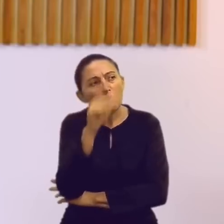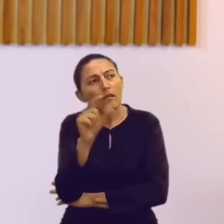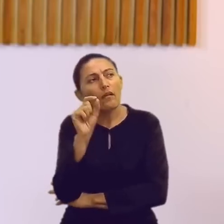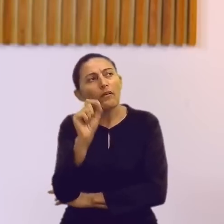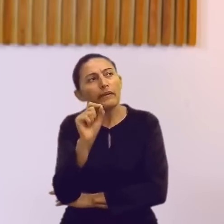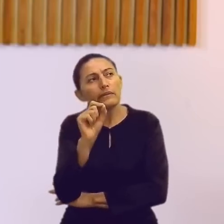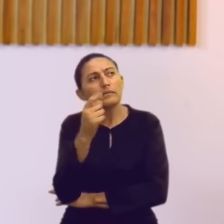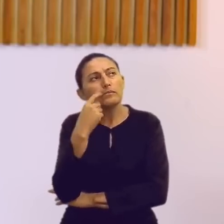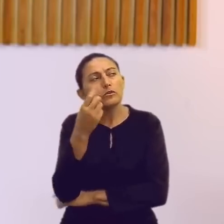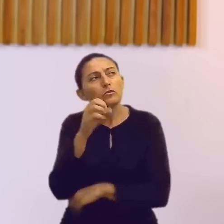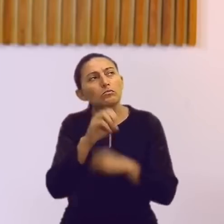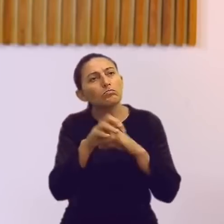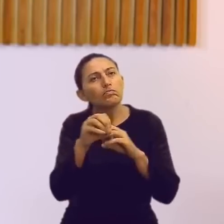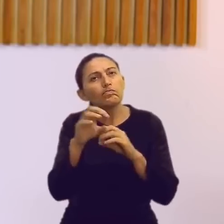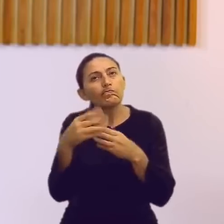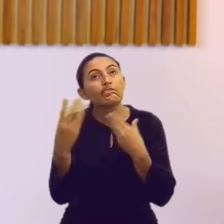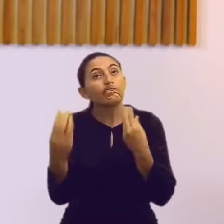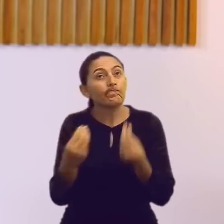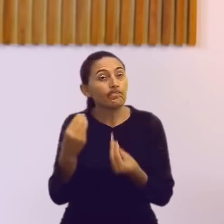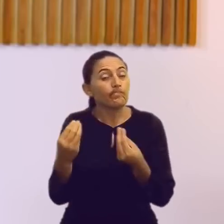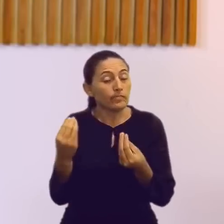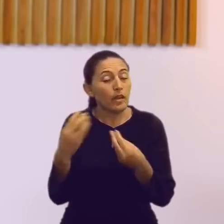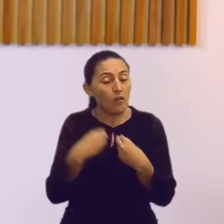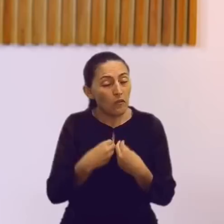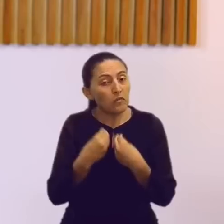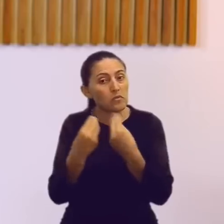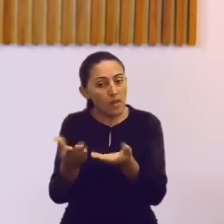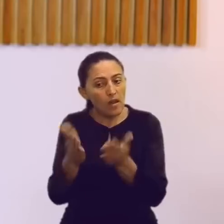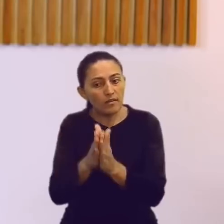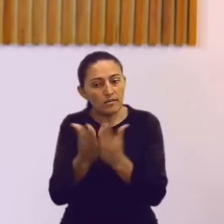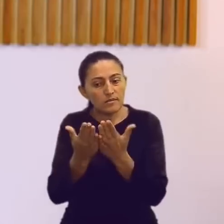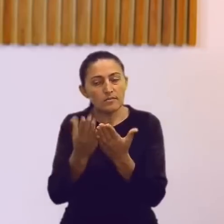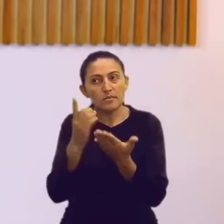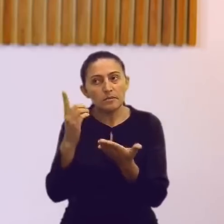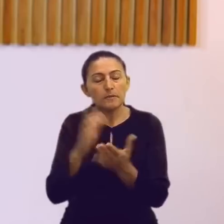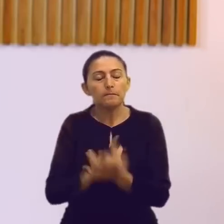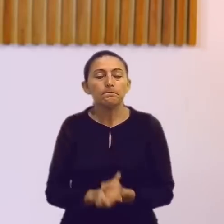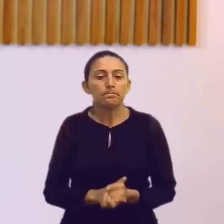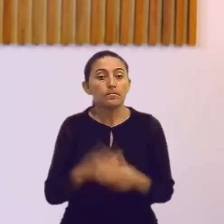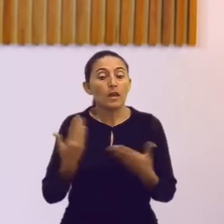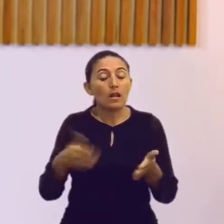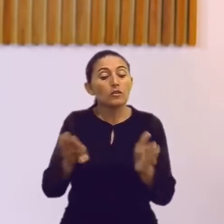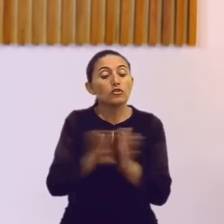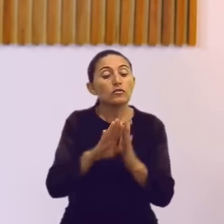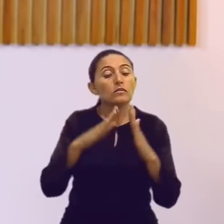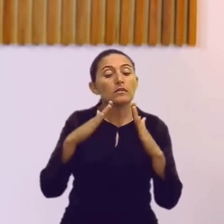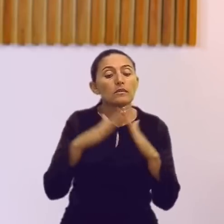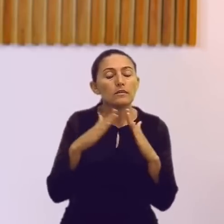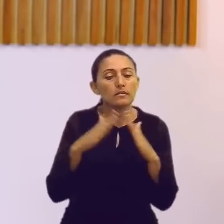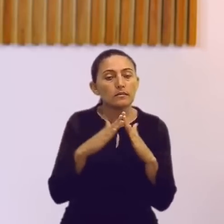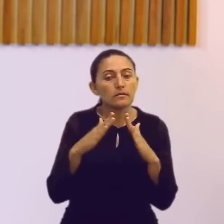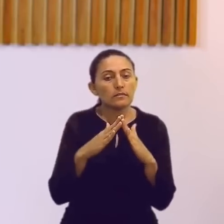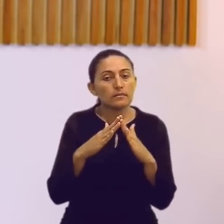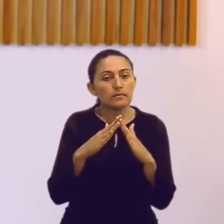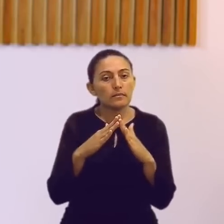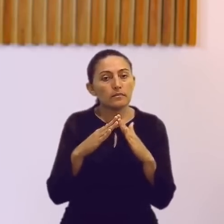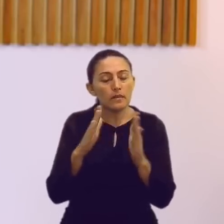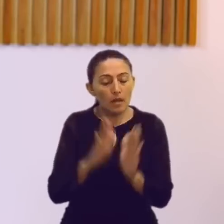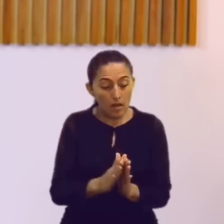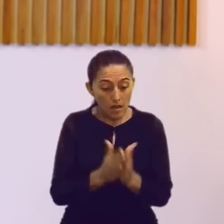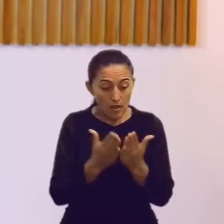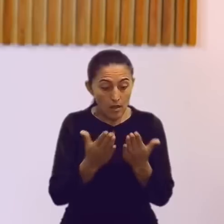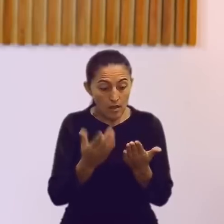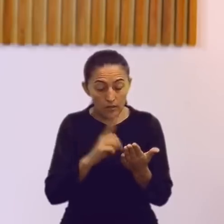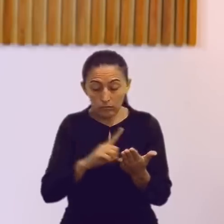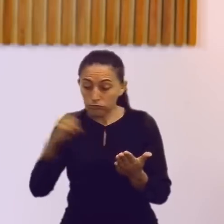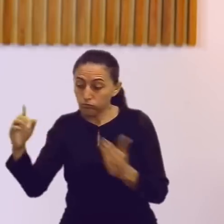bíblico? Para quem eu vou doar esta Bíblia? E ela chegou em casa e ela viu a sua vizinha